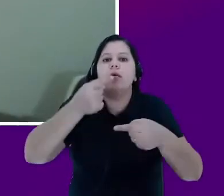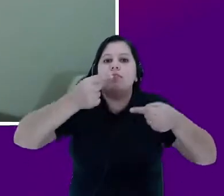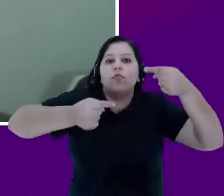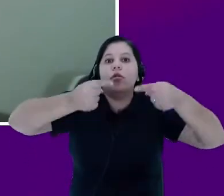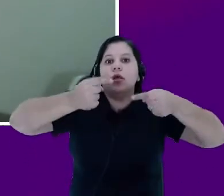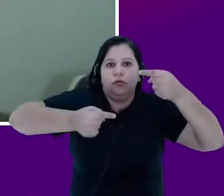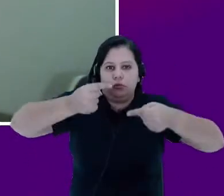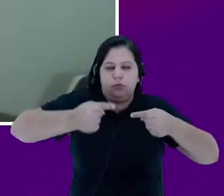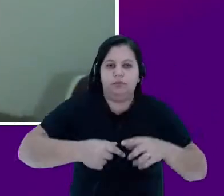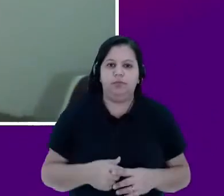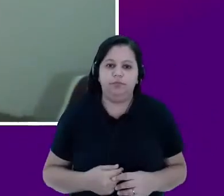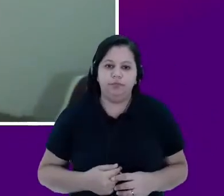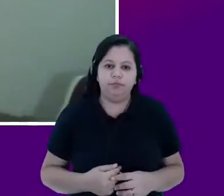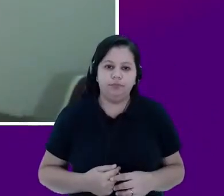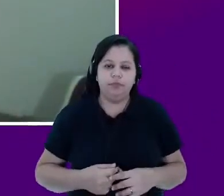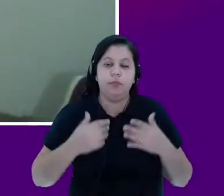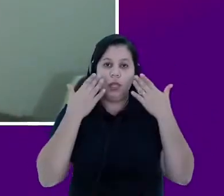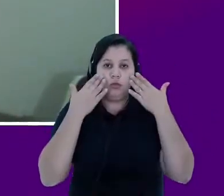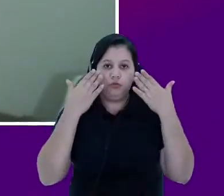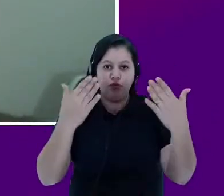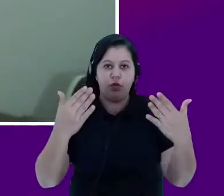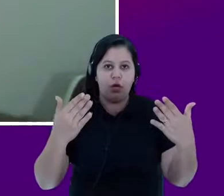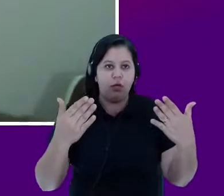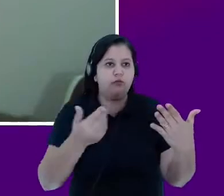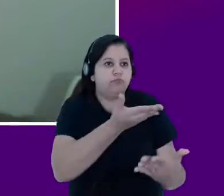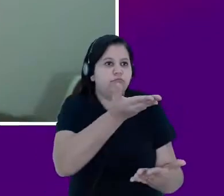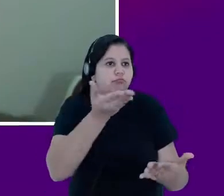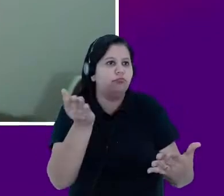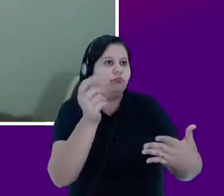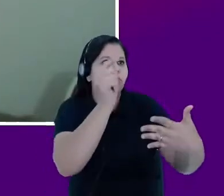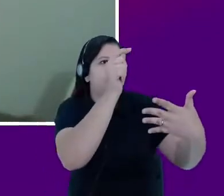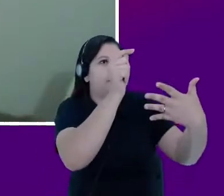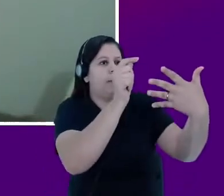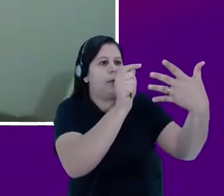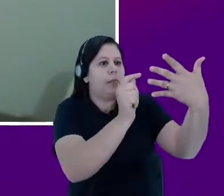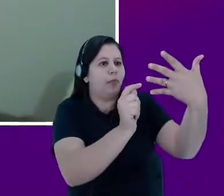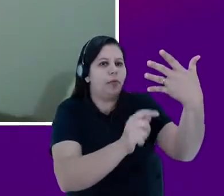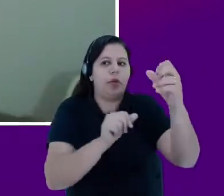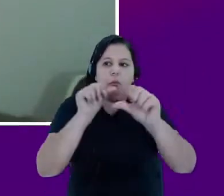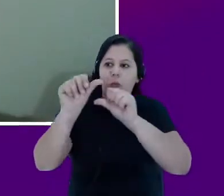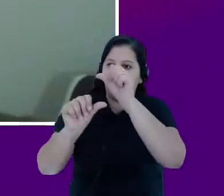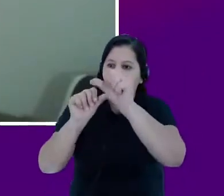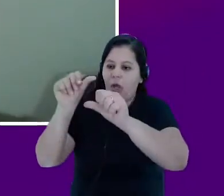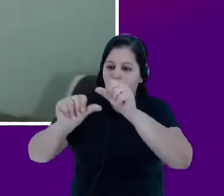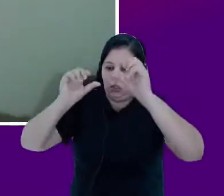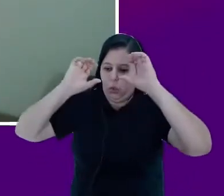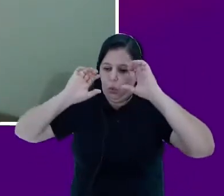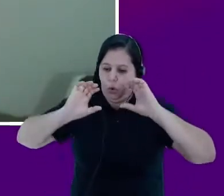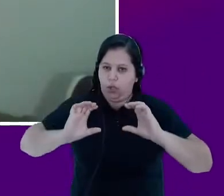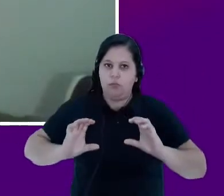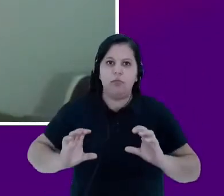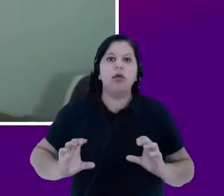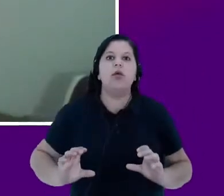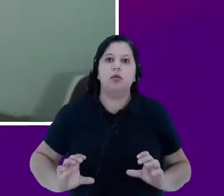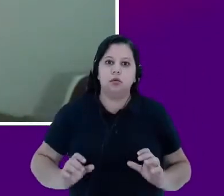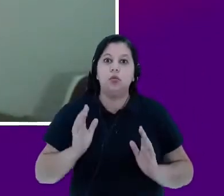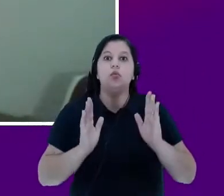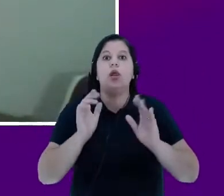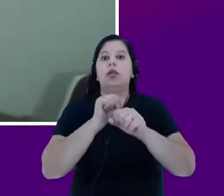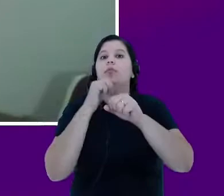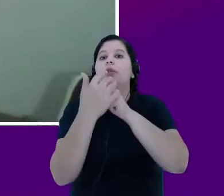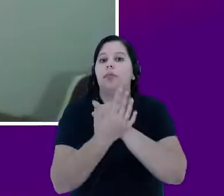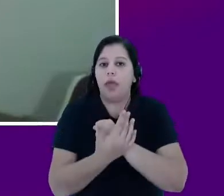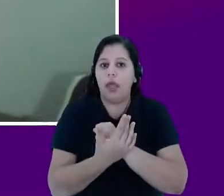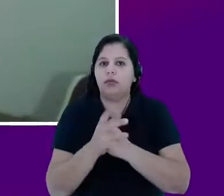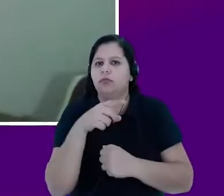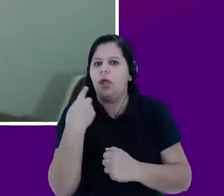Diante dessa situação e de todas as mudanças de comportamento que aconteceram durante a pandemia, quais são as